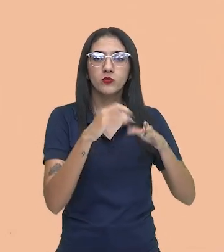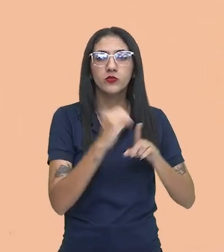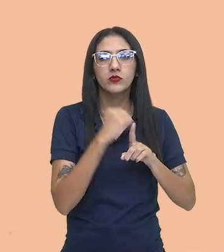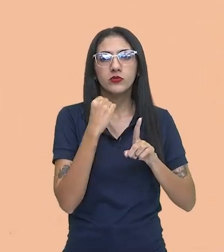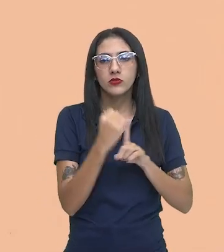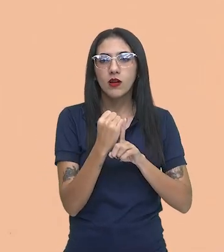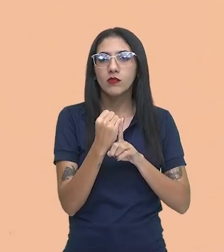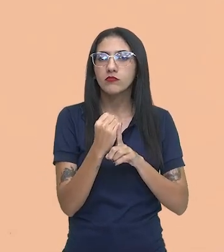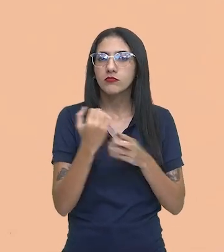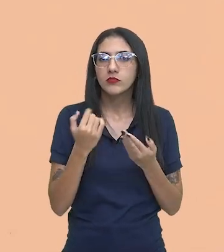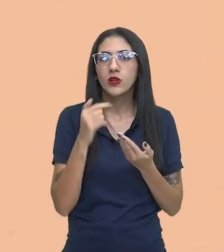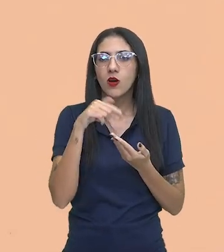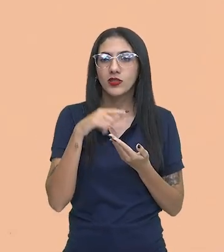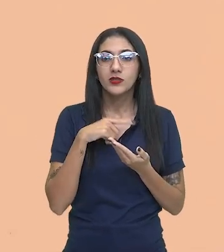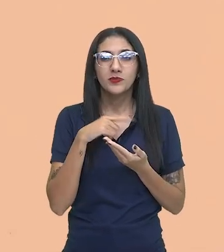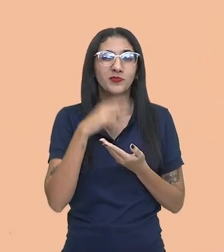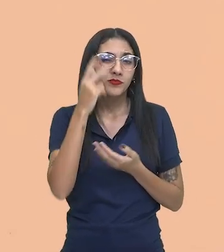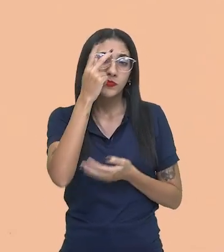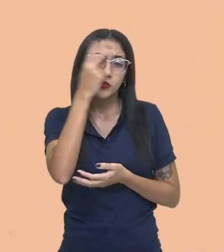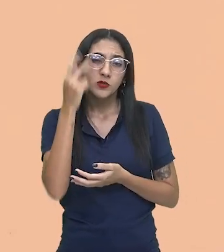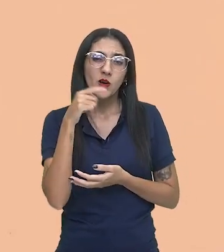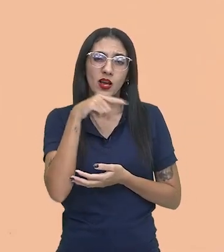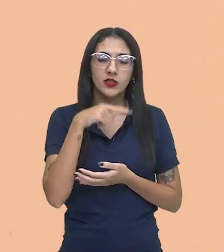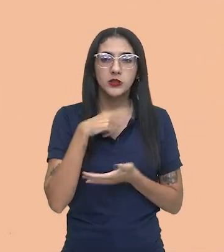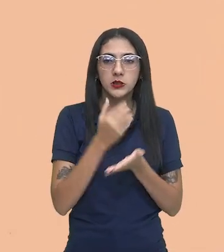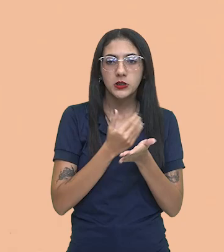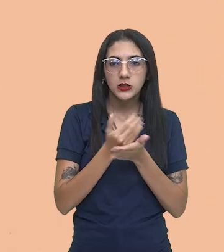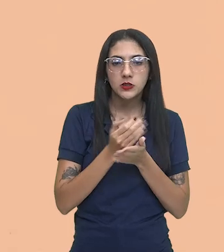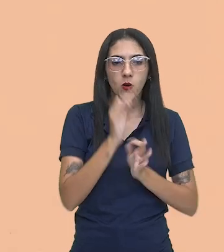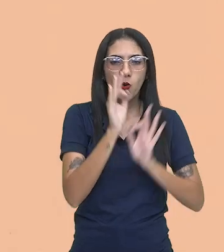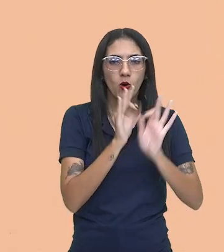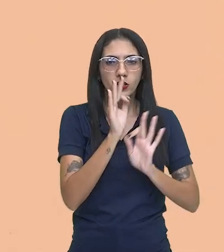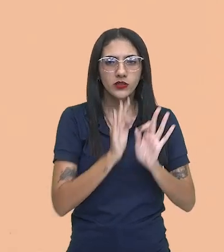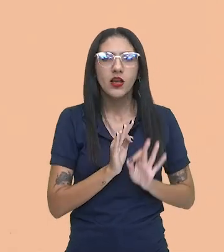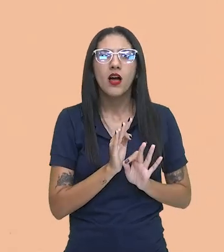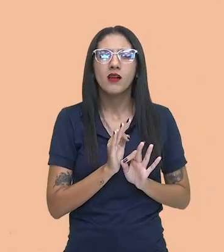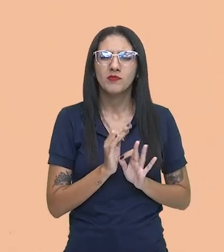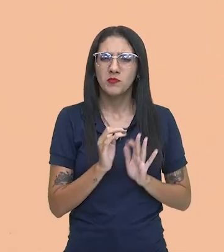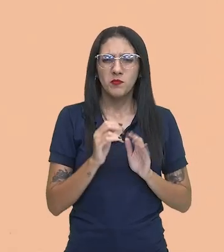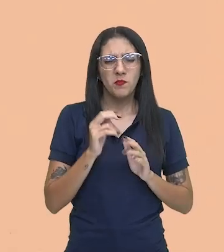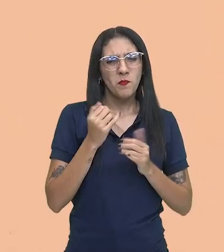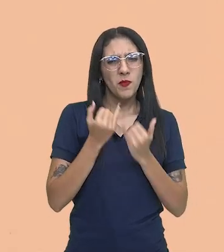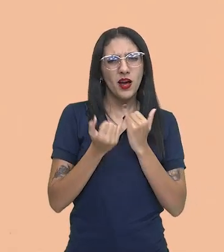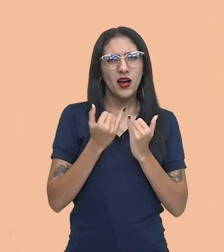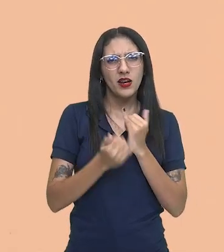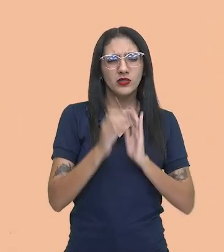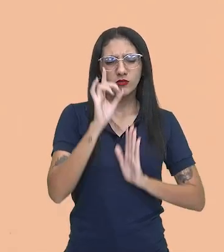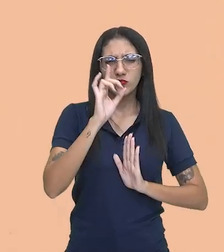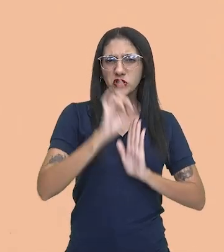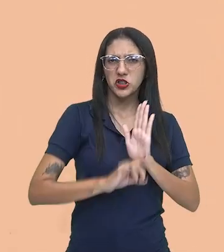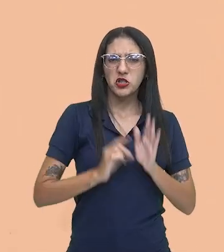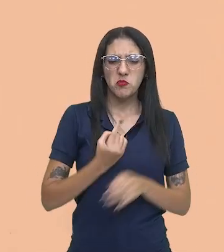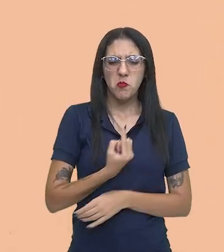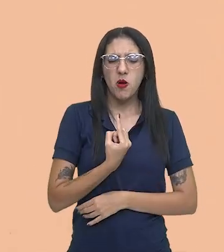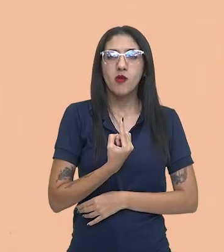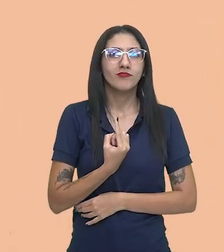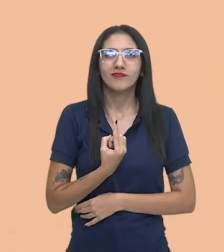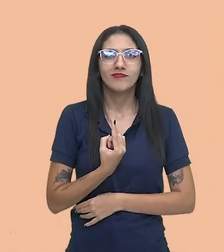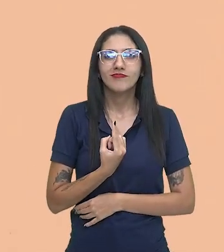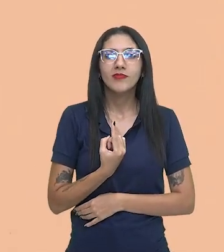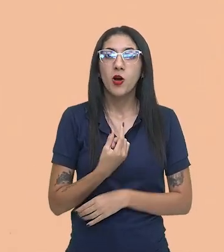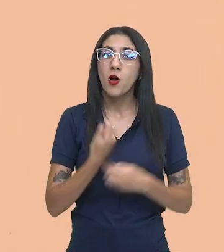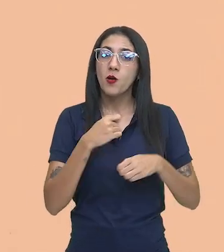as pessoas se organizarem, que esse direito que parece ser individual, ele se torna uma questão coletiva e vai